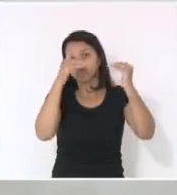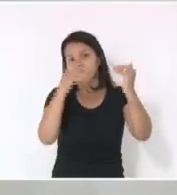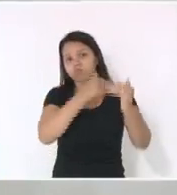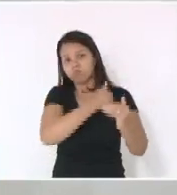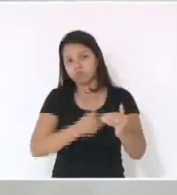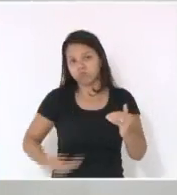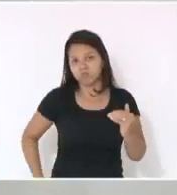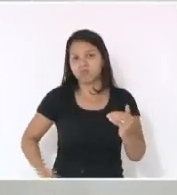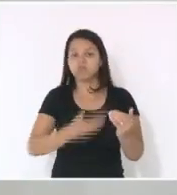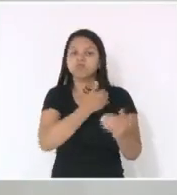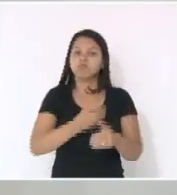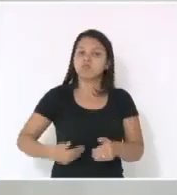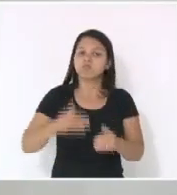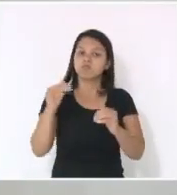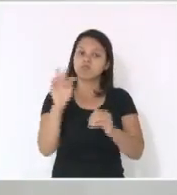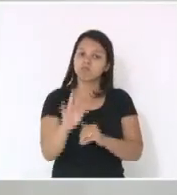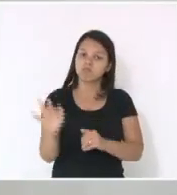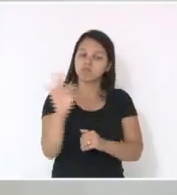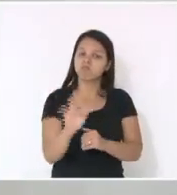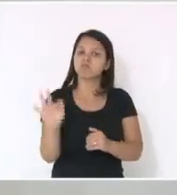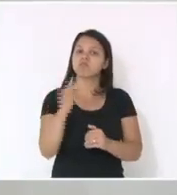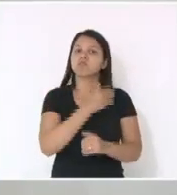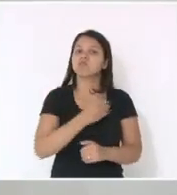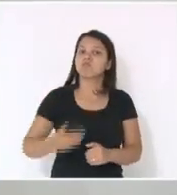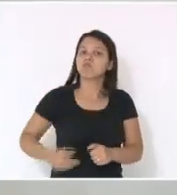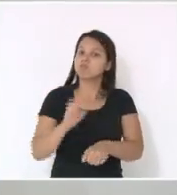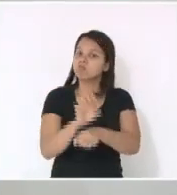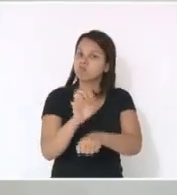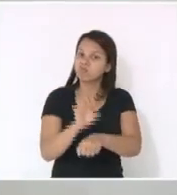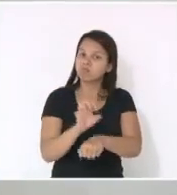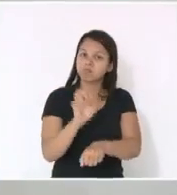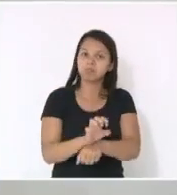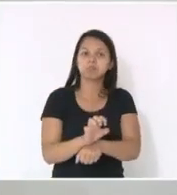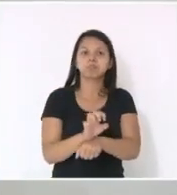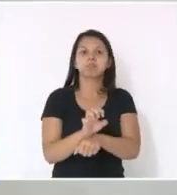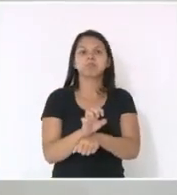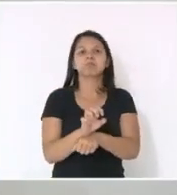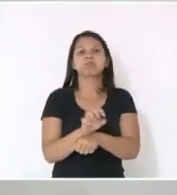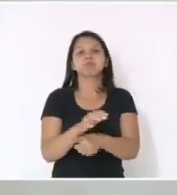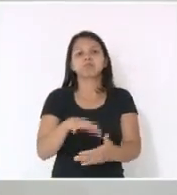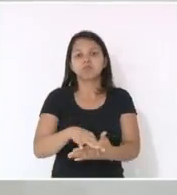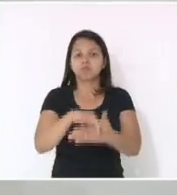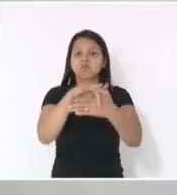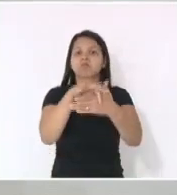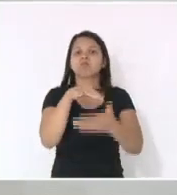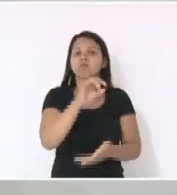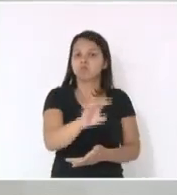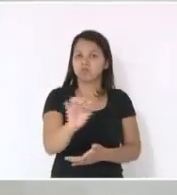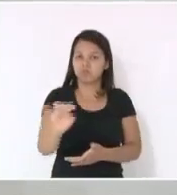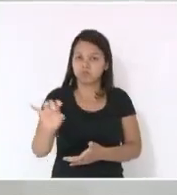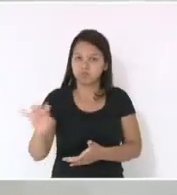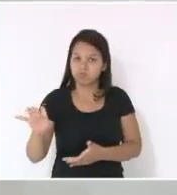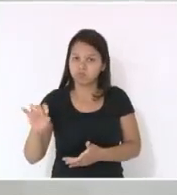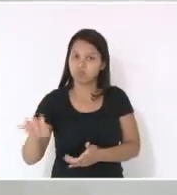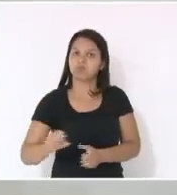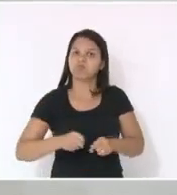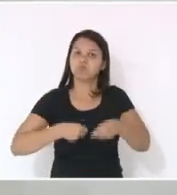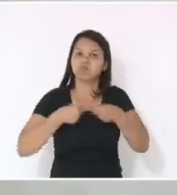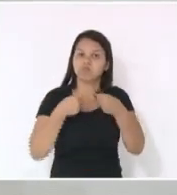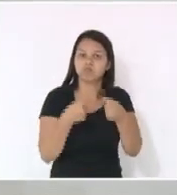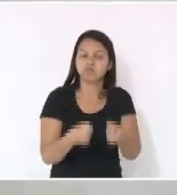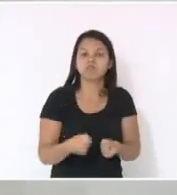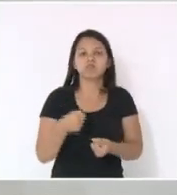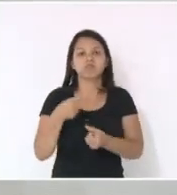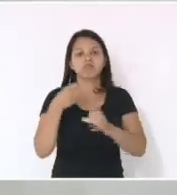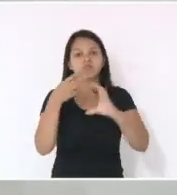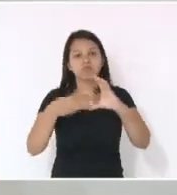governo federal, do governo do estado, e sei que lá as lideranças estão empenhadas, a Câmara de Vereadores de